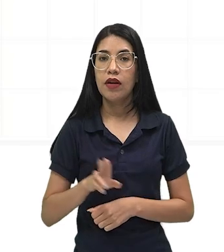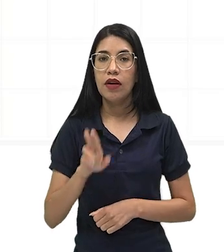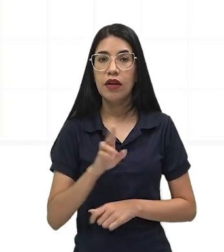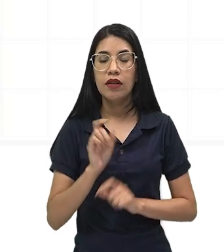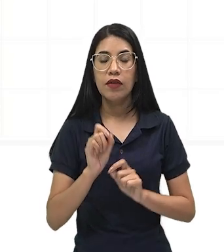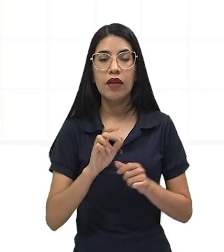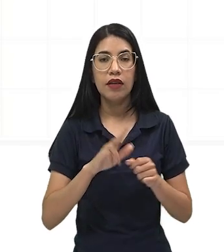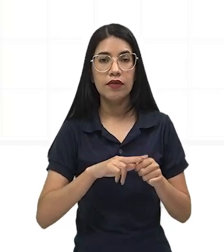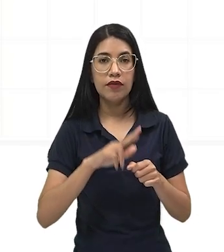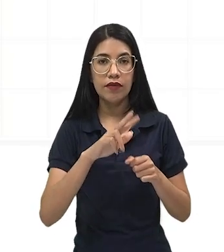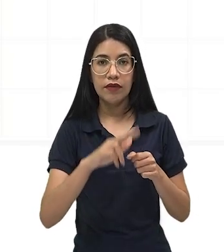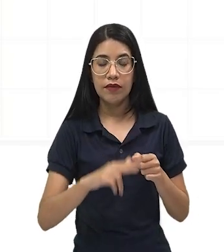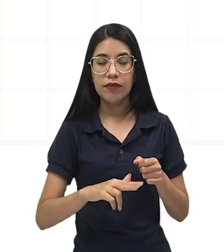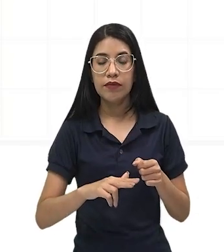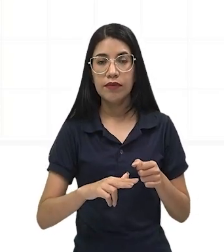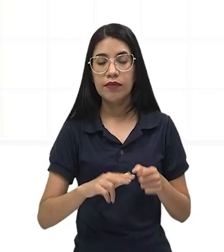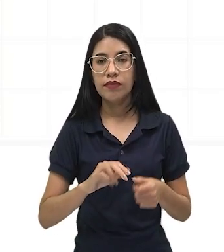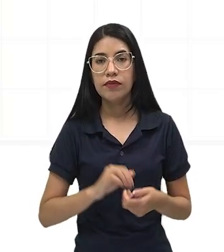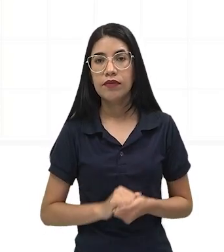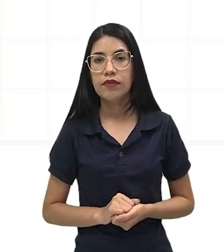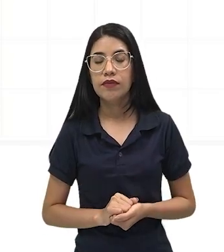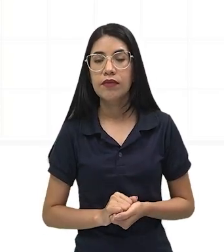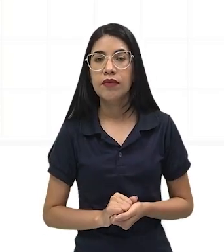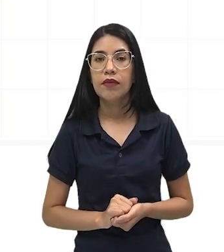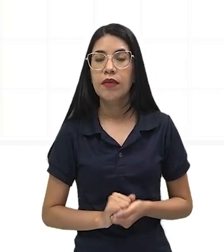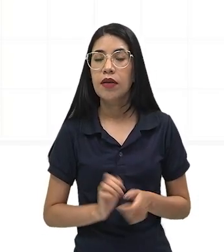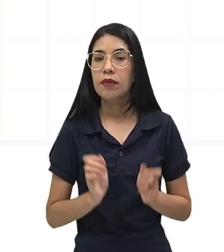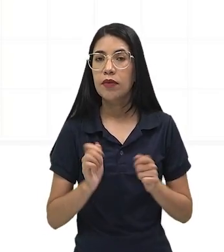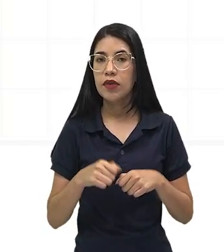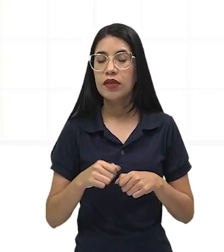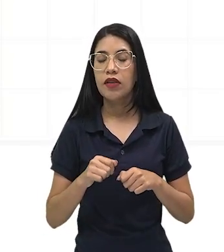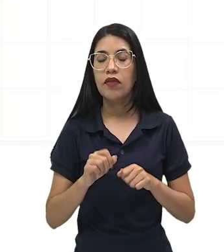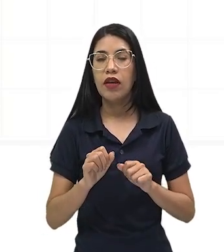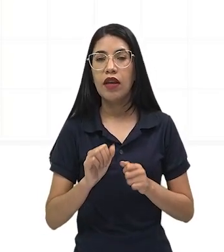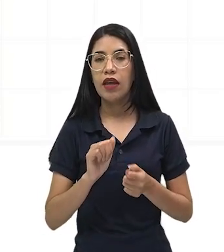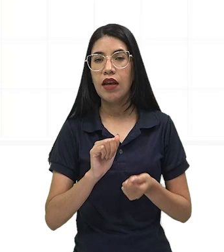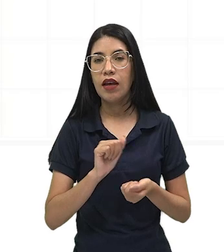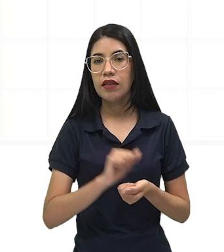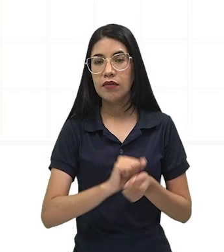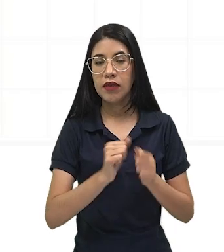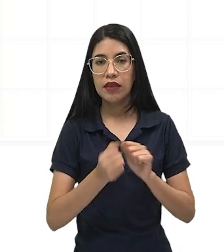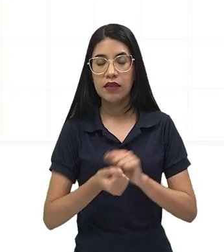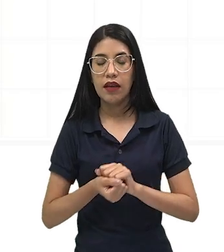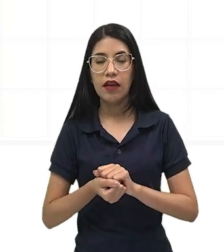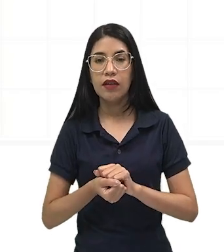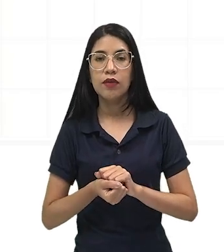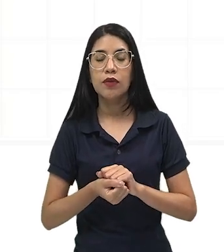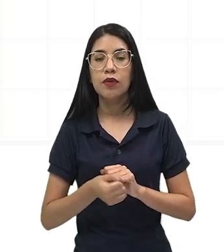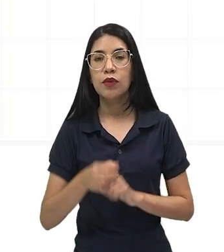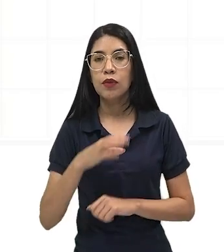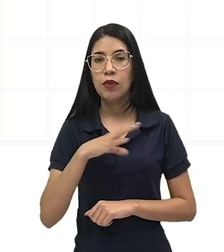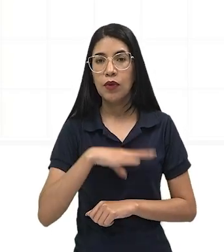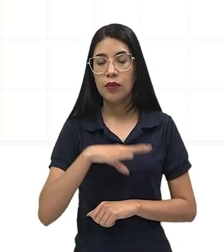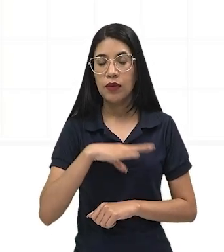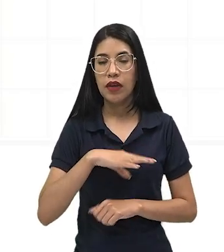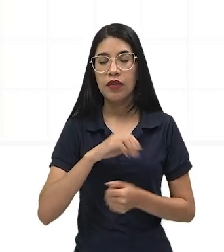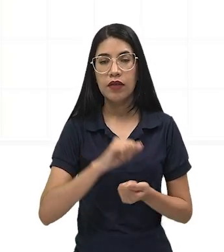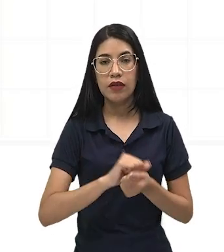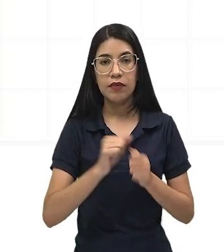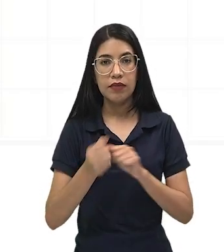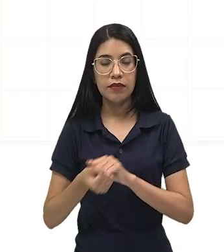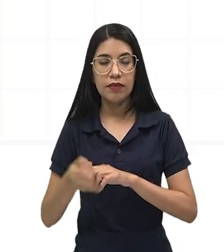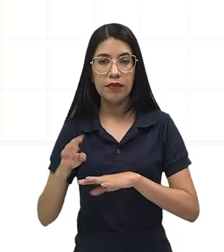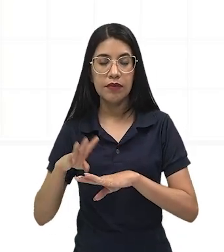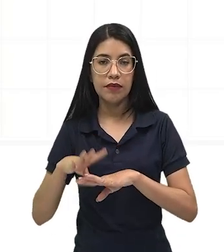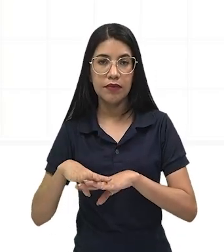as variáveis para fazer a transcodificação da nossa linguagem mãe, da nossa